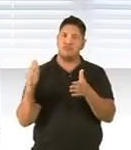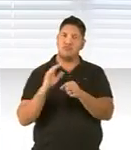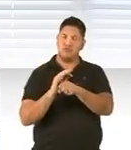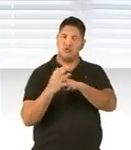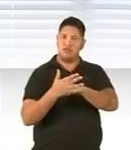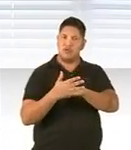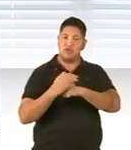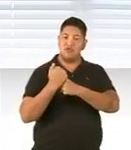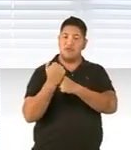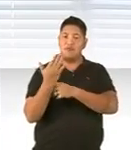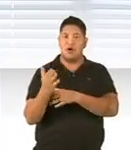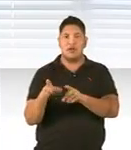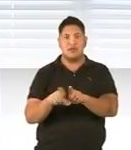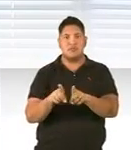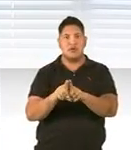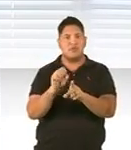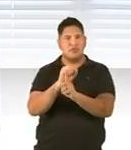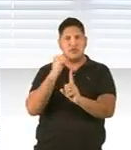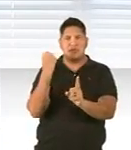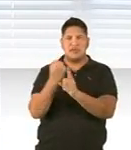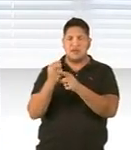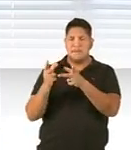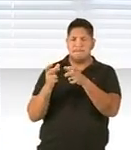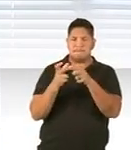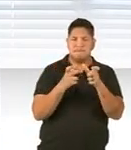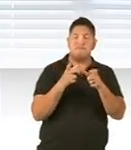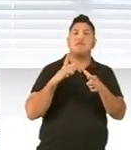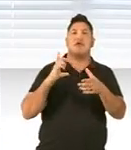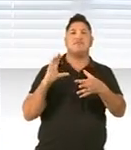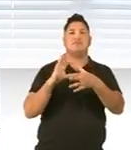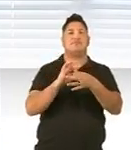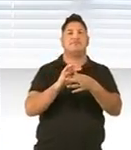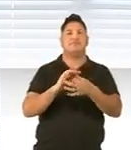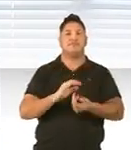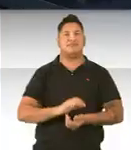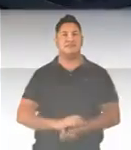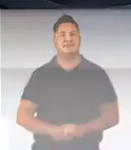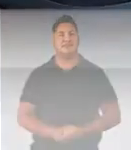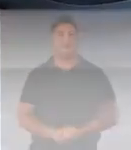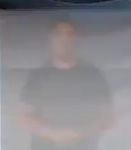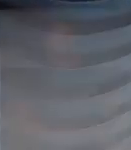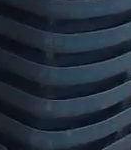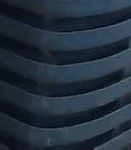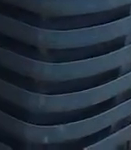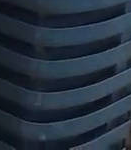atuação fora do Covid, a sociedade identificando o Ministério Público do Trabalho como parceiro.